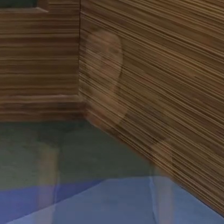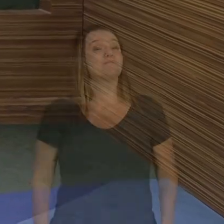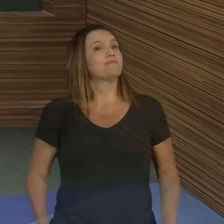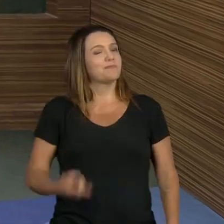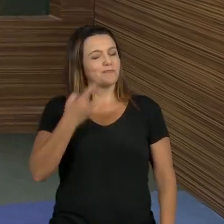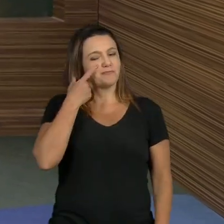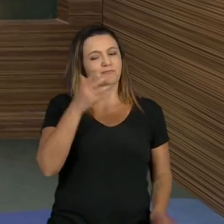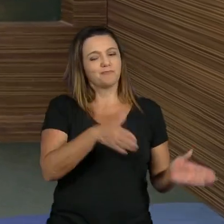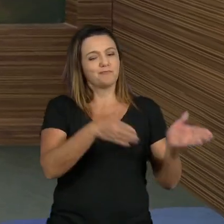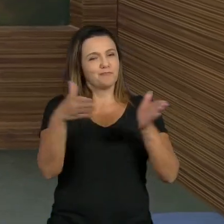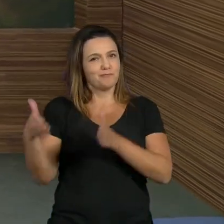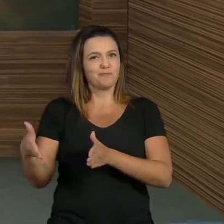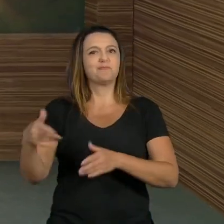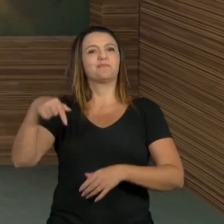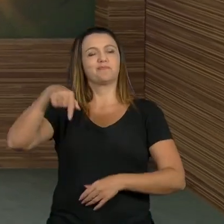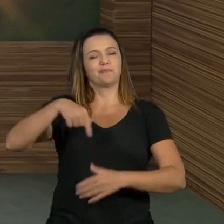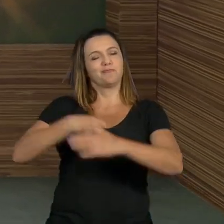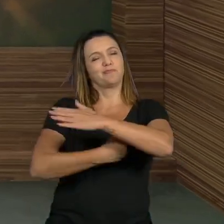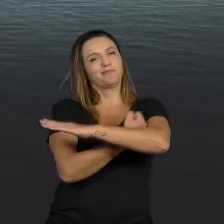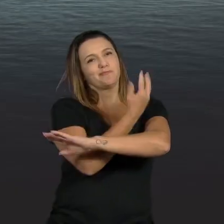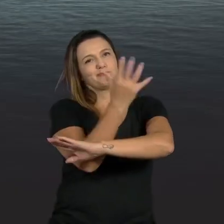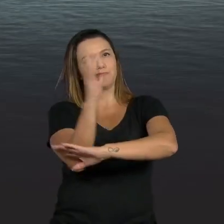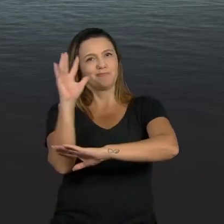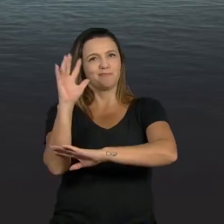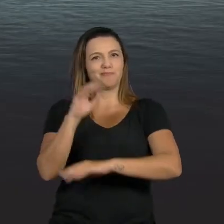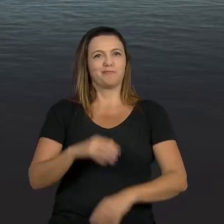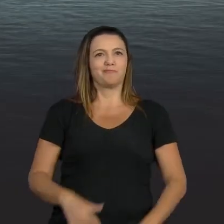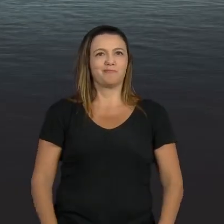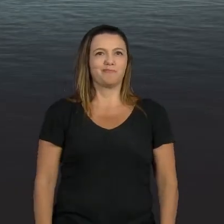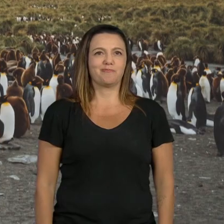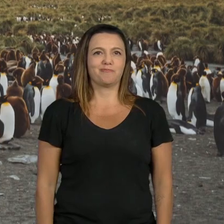Veja a seguir aqui no Repórter Eco.